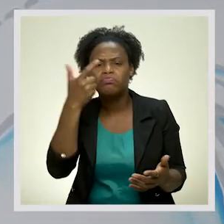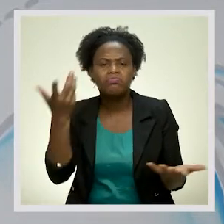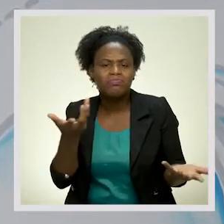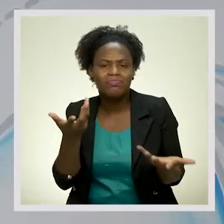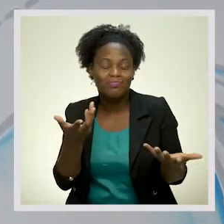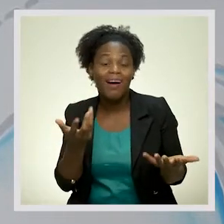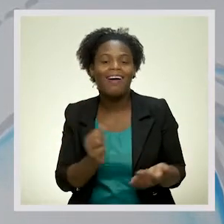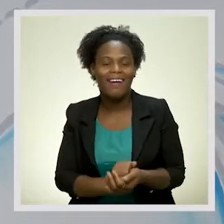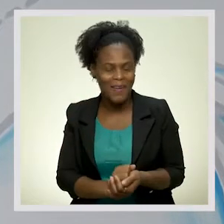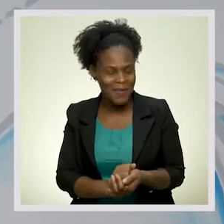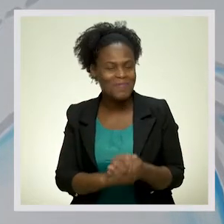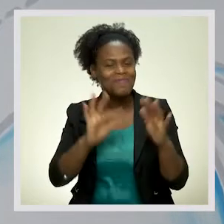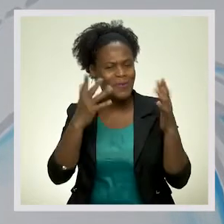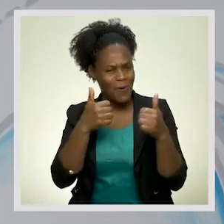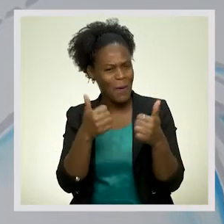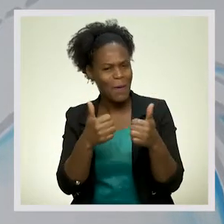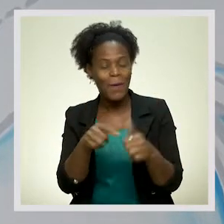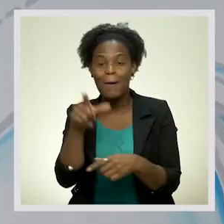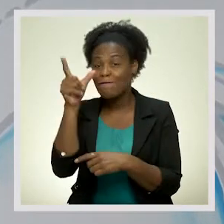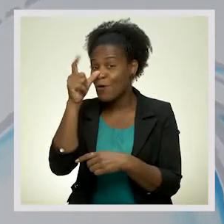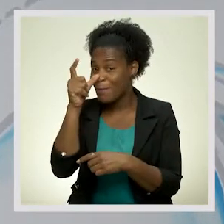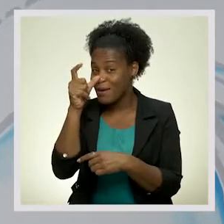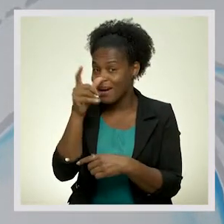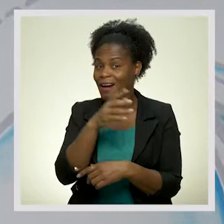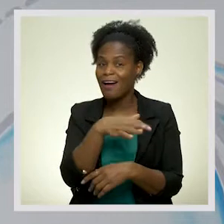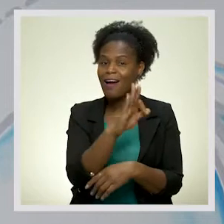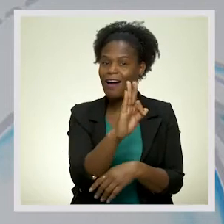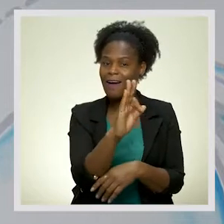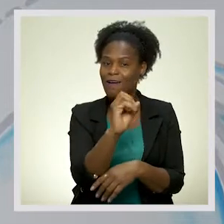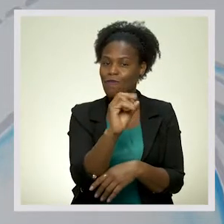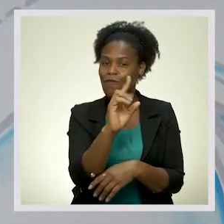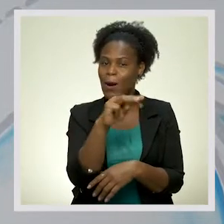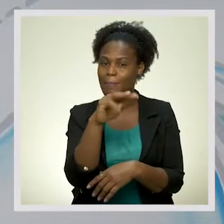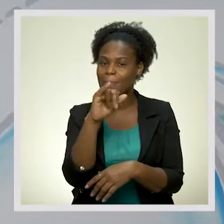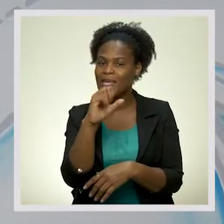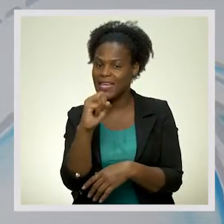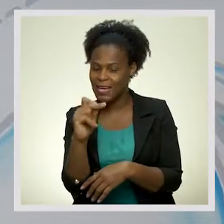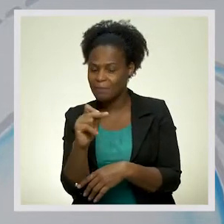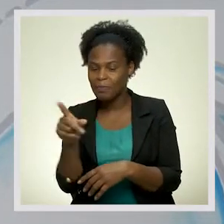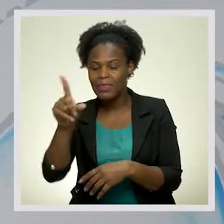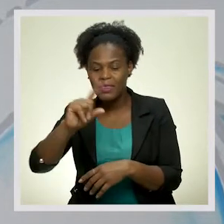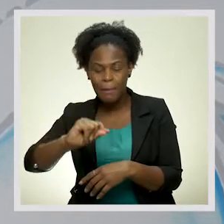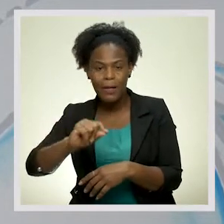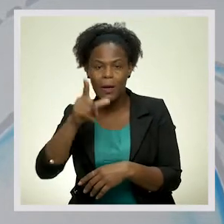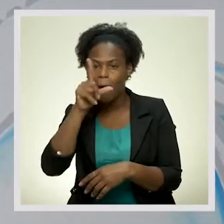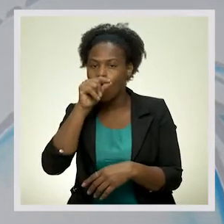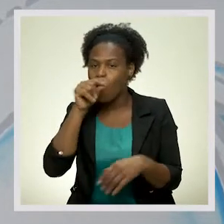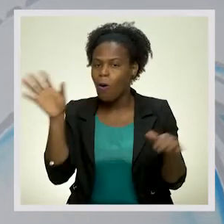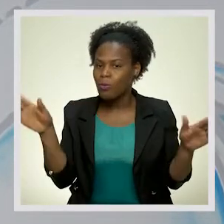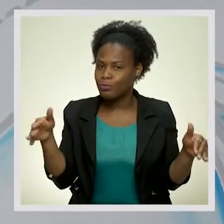Ah, muito bem, da formiga e do pombo. Mas onde é que estava a formiga, afinal?